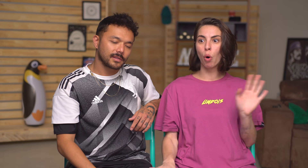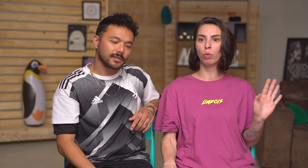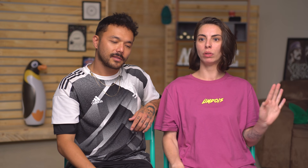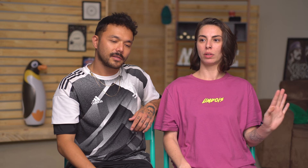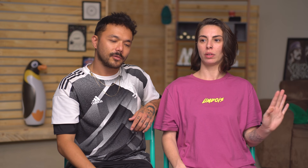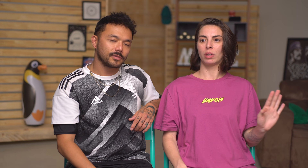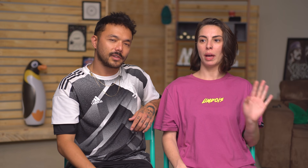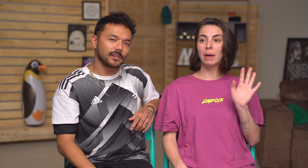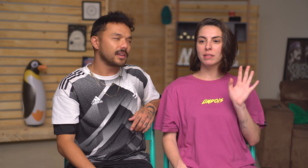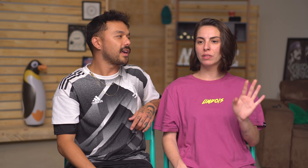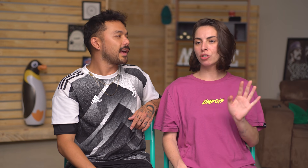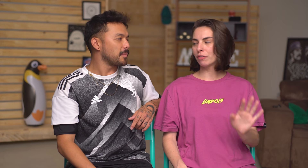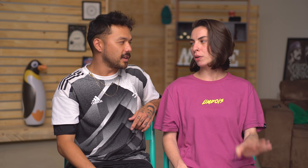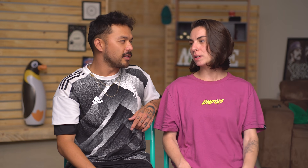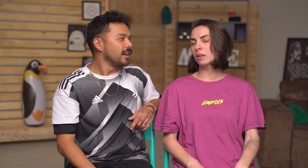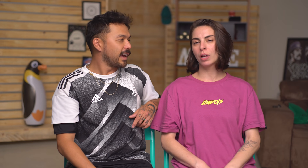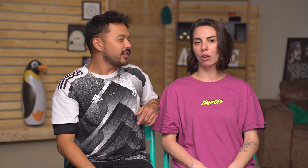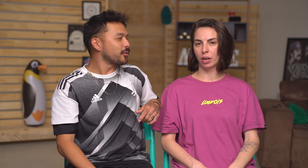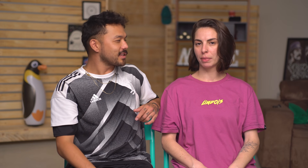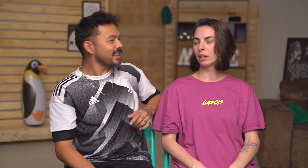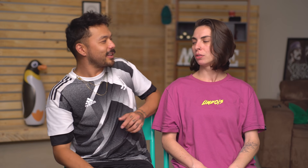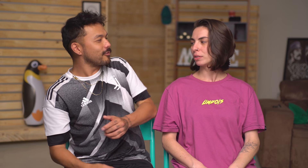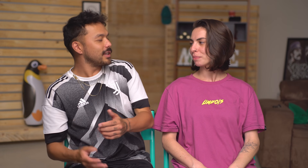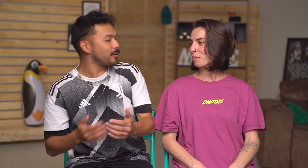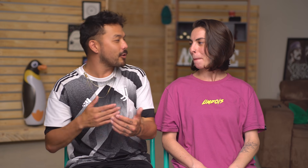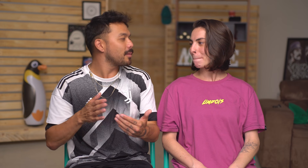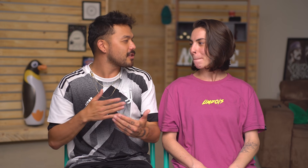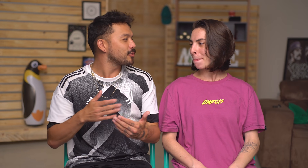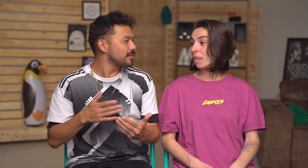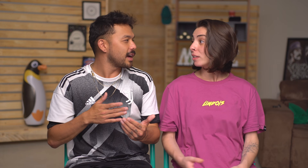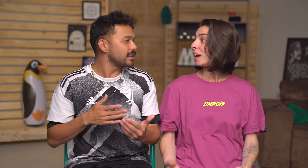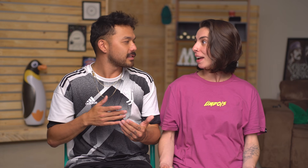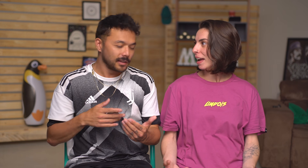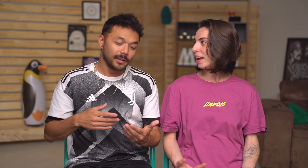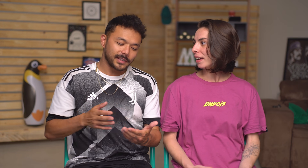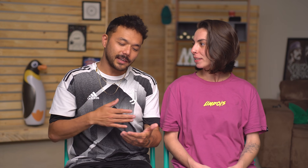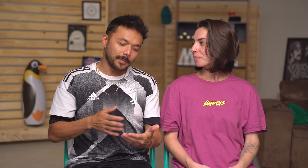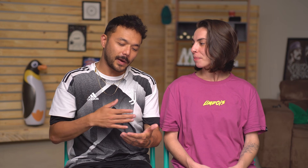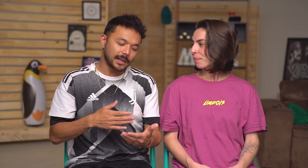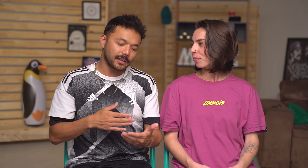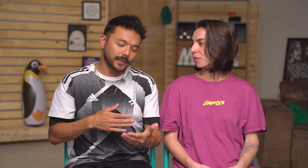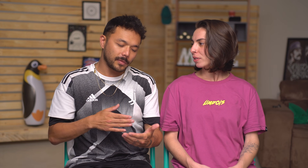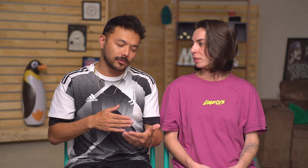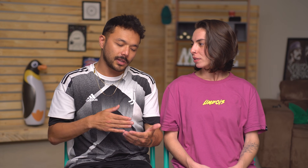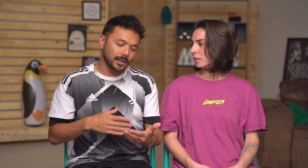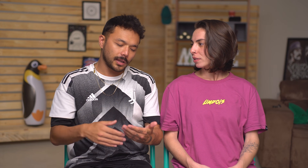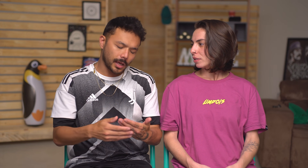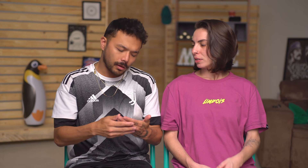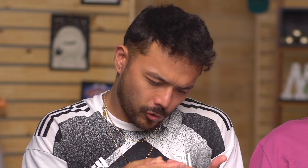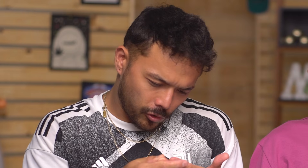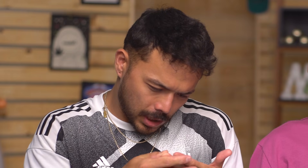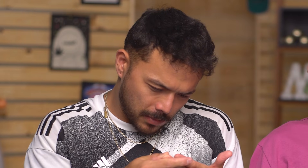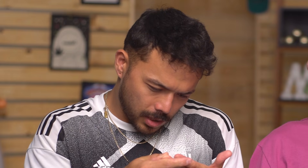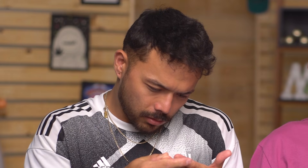parar e uou. É bastante informação, mano. Da É tipo hora, quando, né, você tá lendo um livro meio cabeçudo demais. É. Que aí você para, você fala, mano, o que